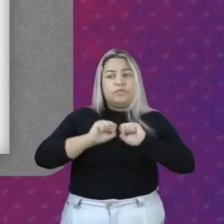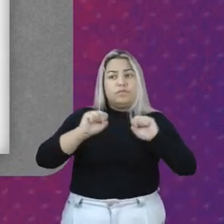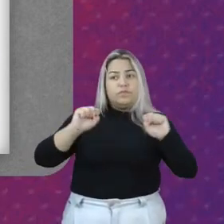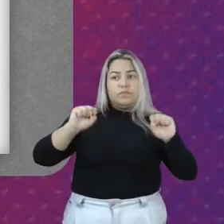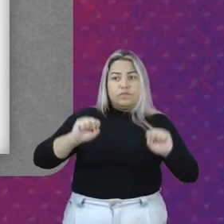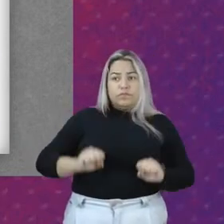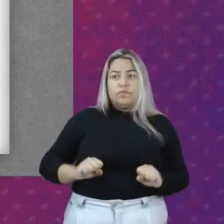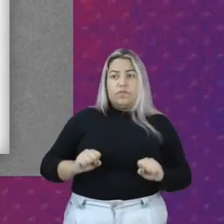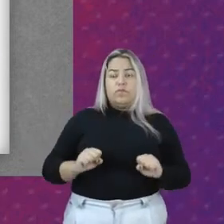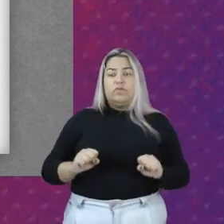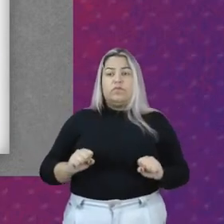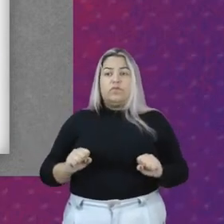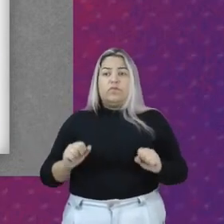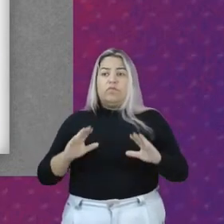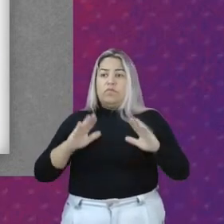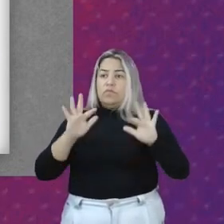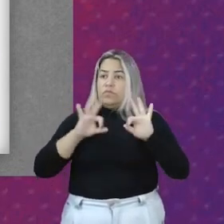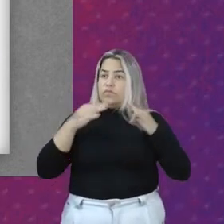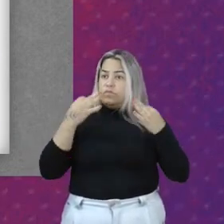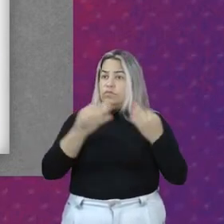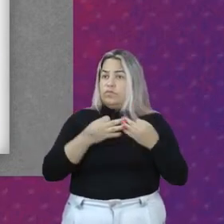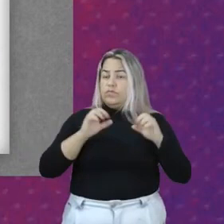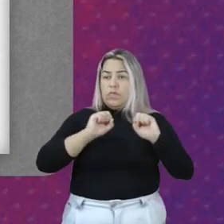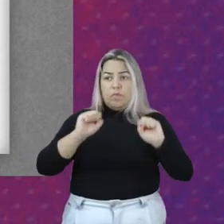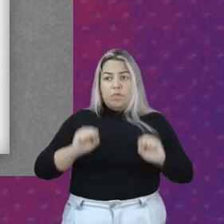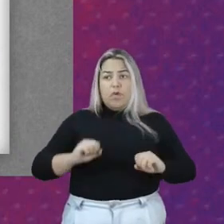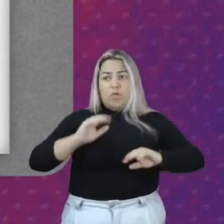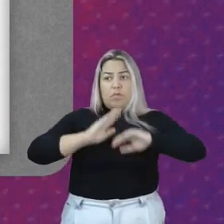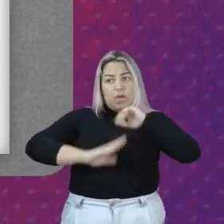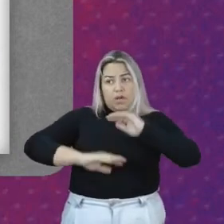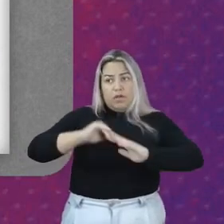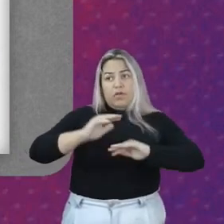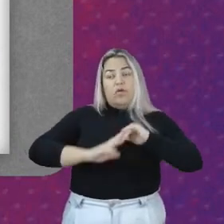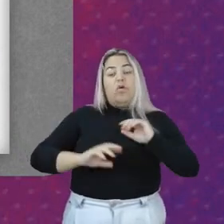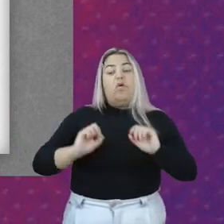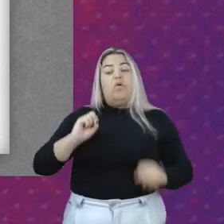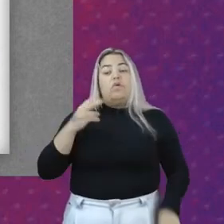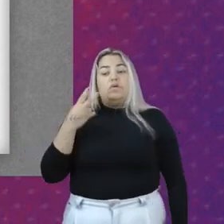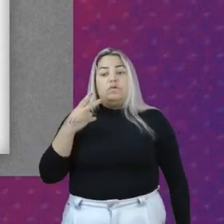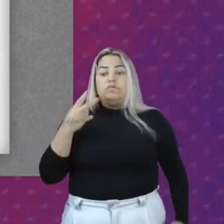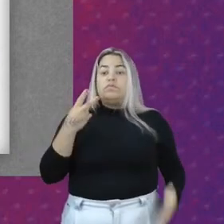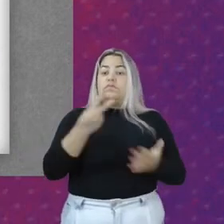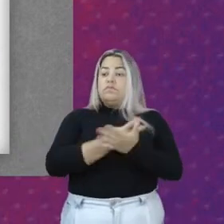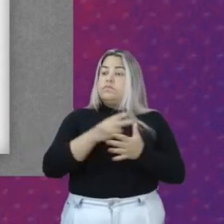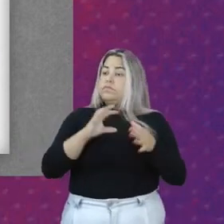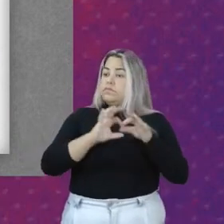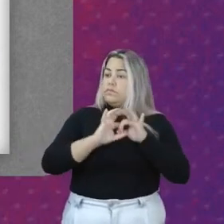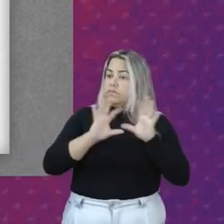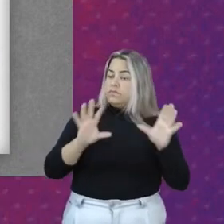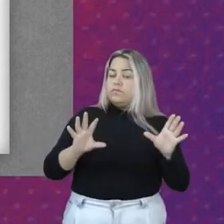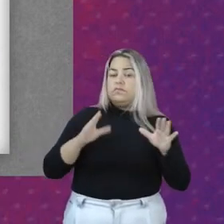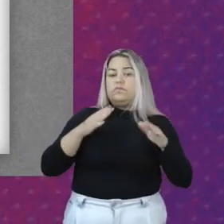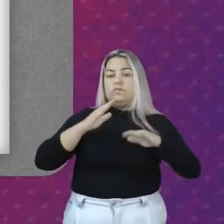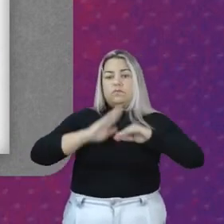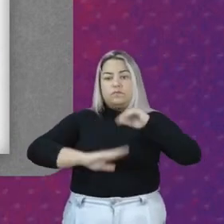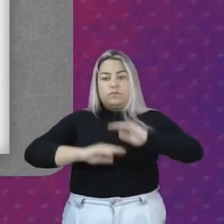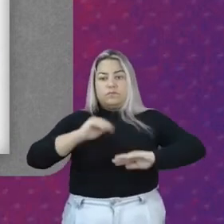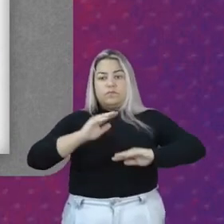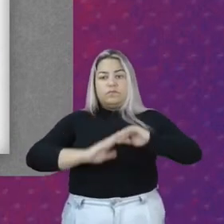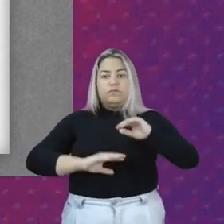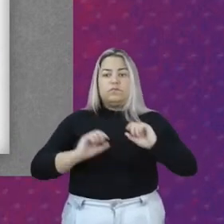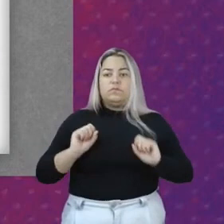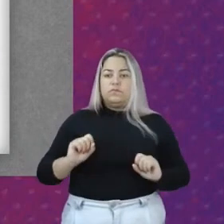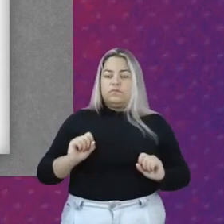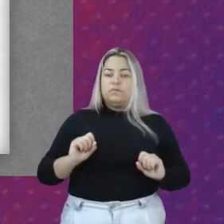sistema de parentesco do sistema ocupacional. Ou seja, de permitir a ligação do sistema